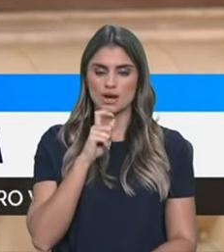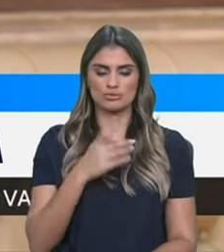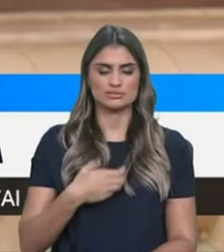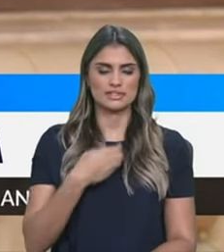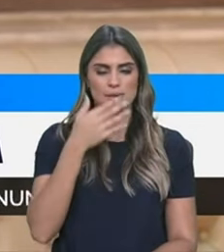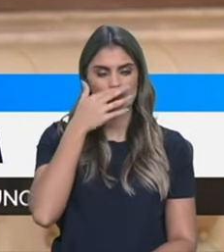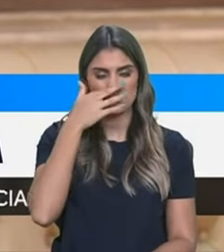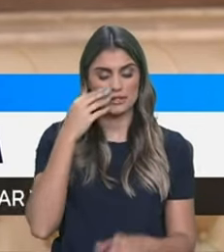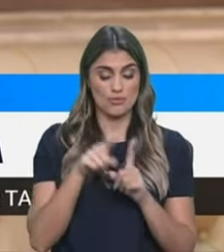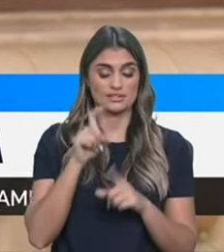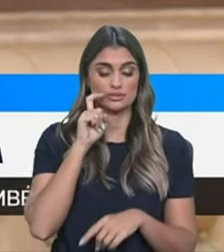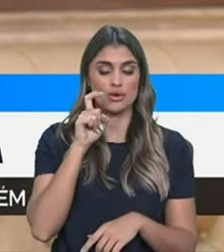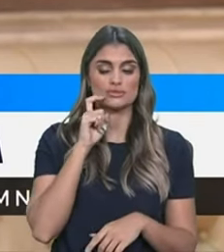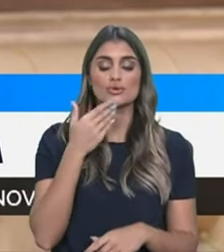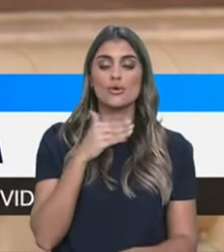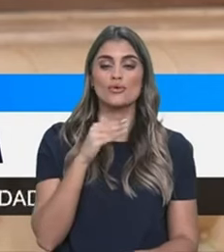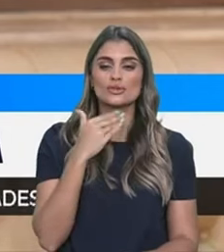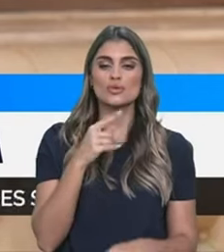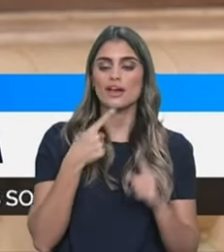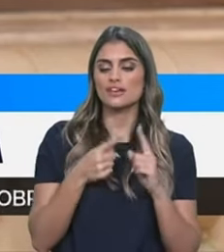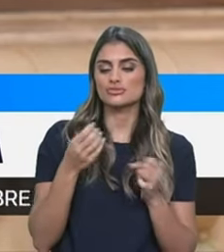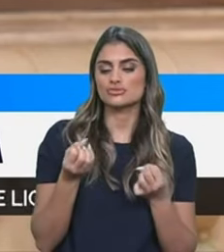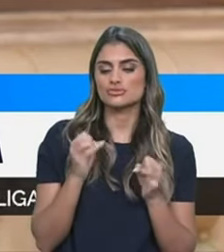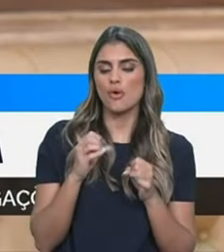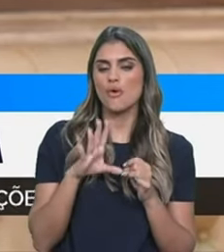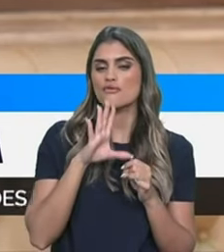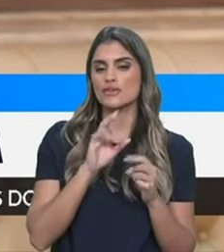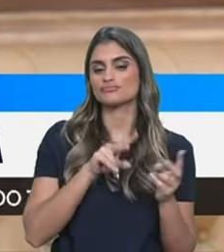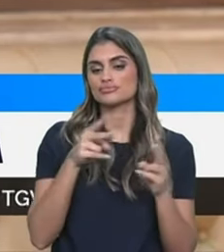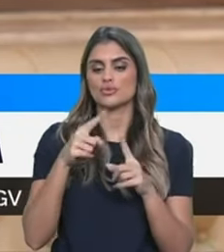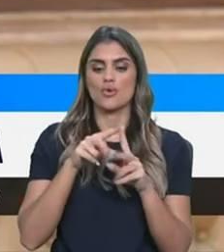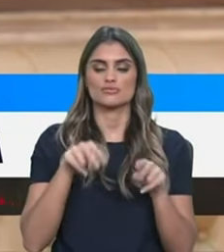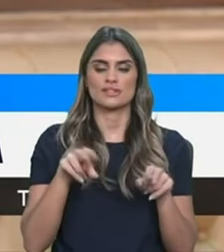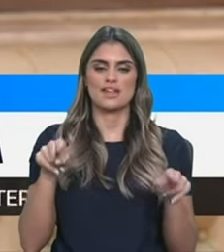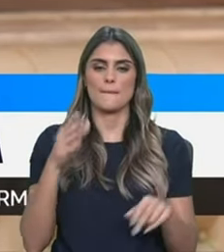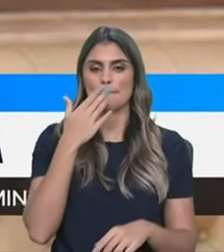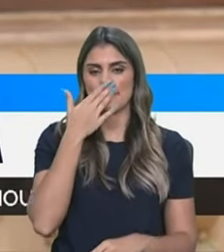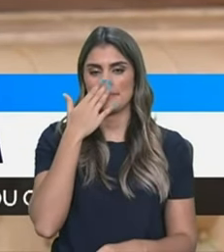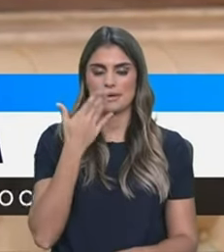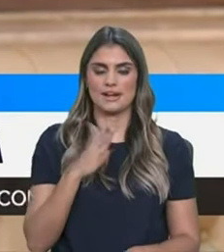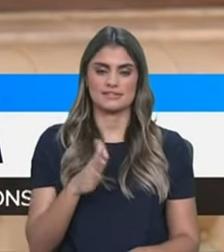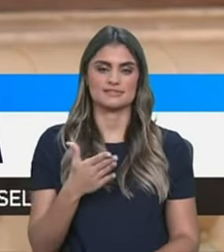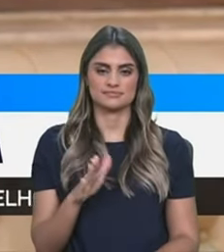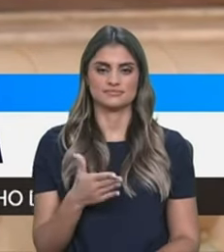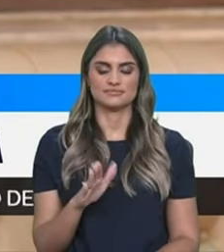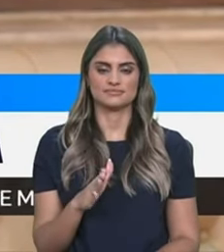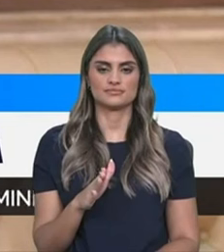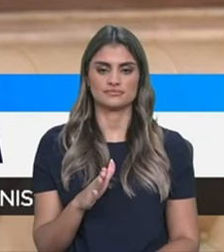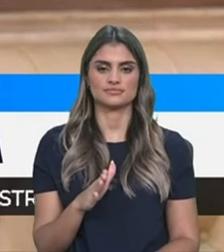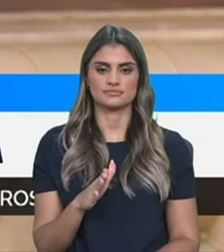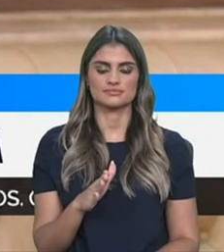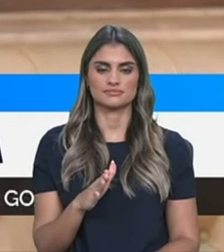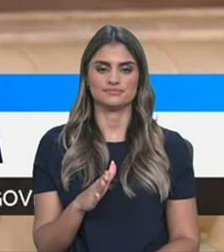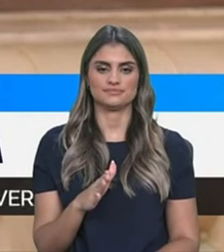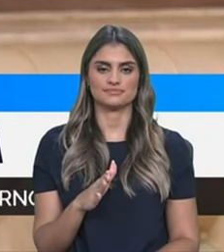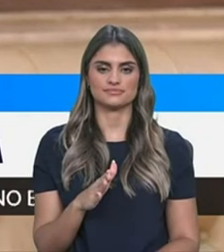suficiente nem para denunciar nem para levar o filho ao hospital que me parece que no meio disto tudo é um elemento